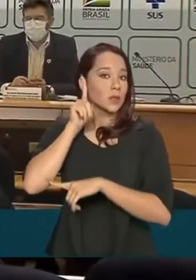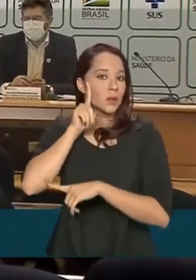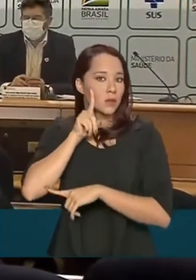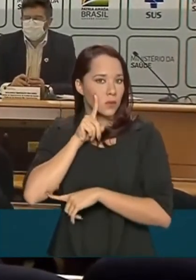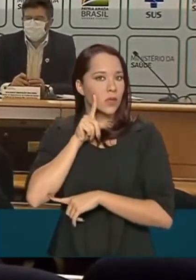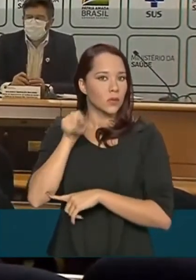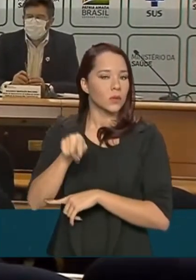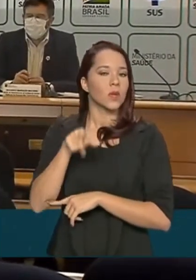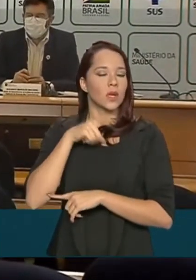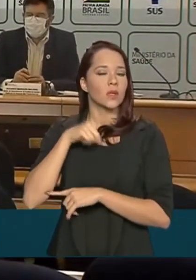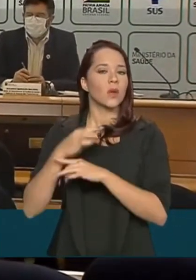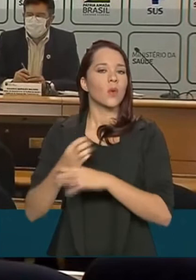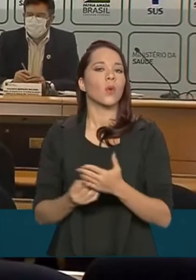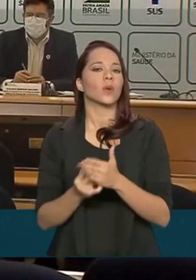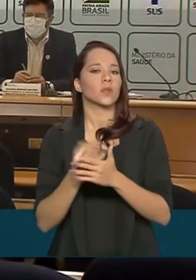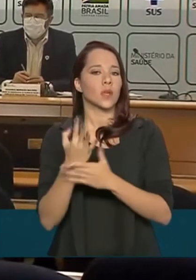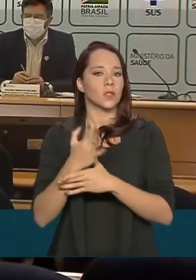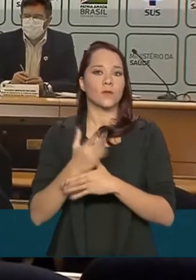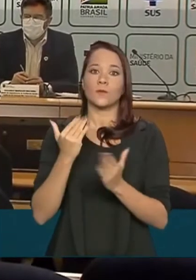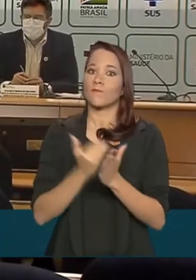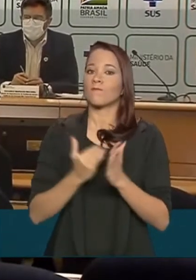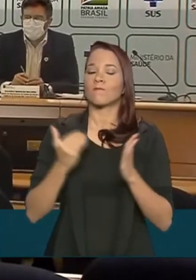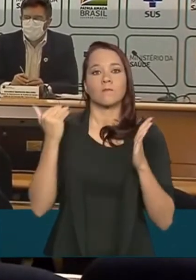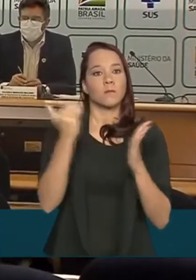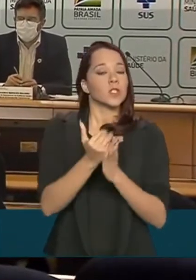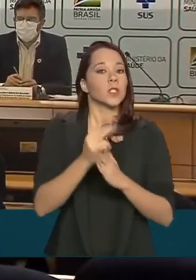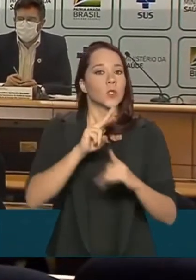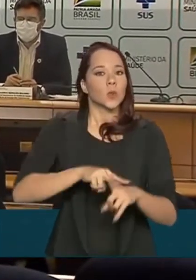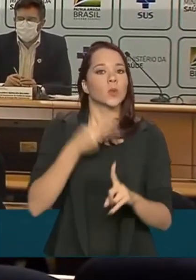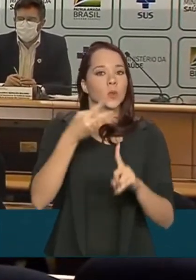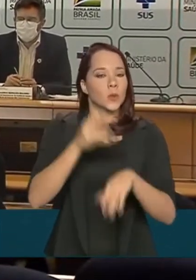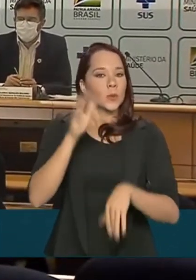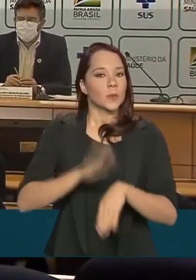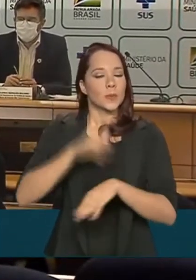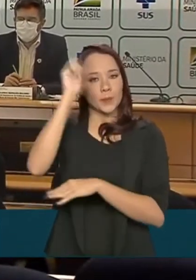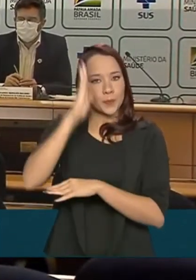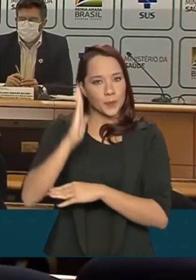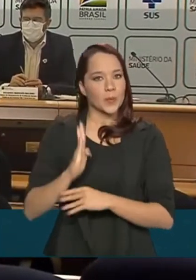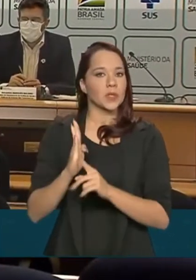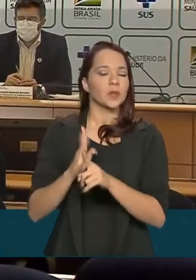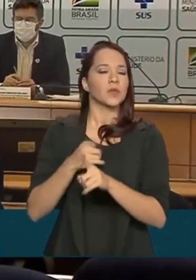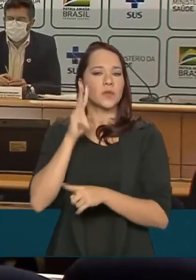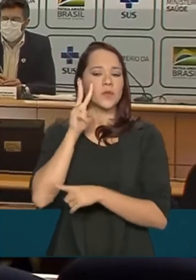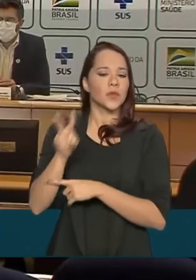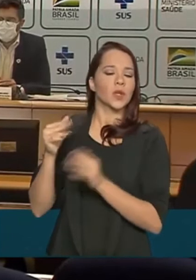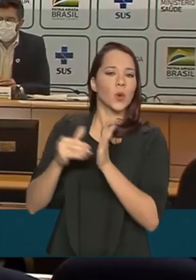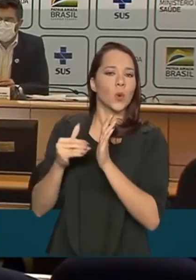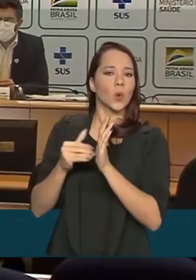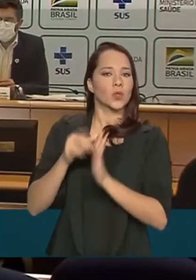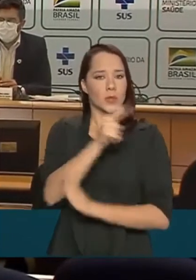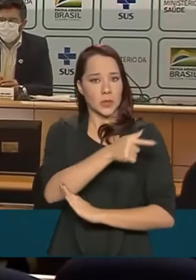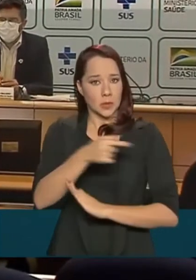país que tem um quantitativo, né, bastante significativo, 2 vezes maior do que o Brasil, e a gente vê que na última